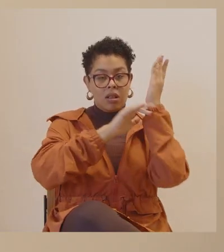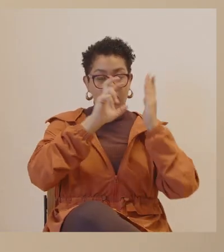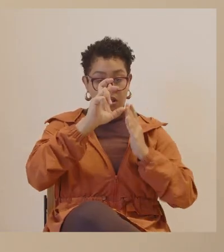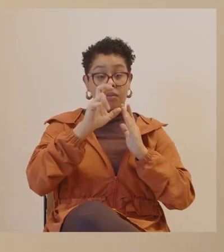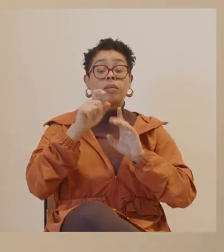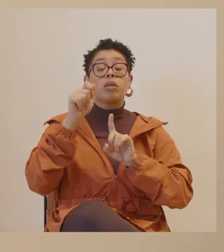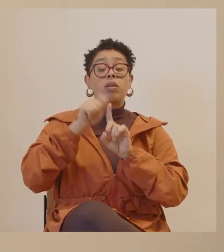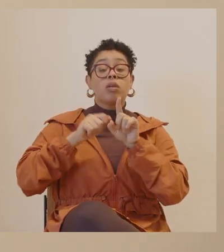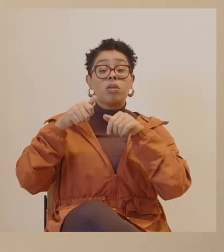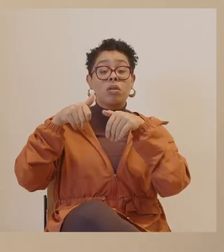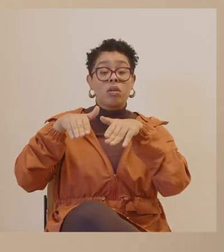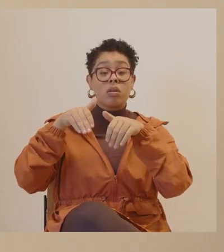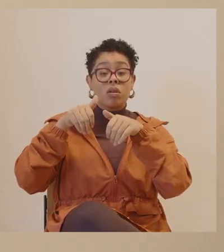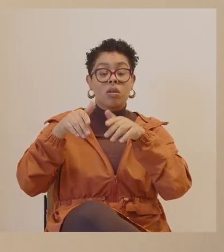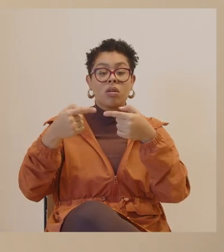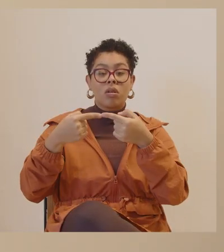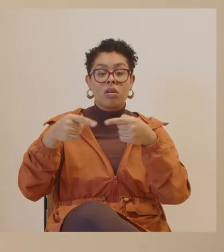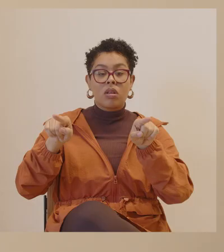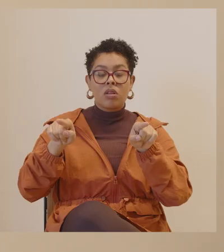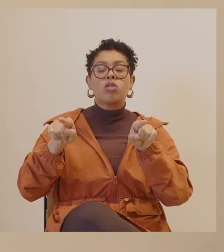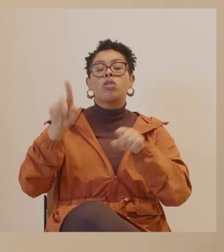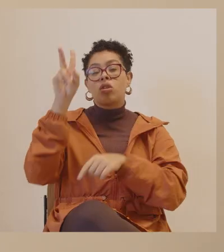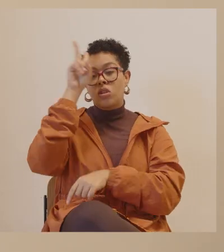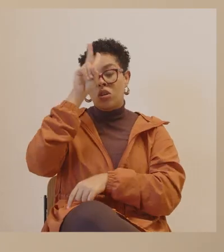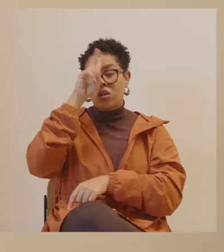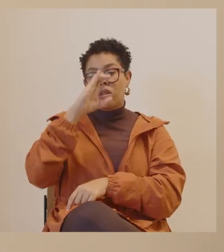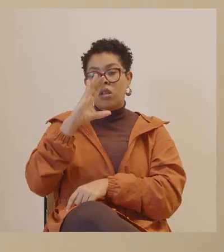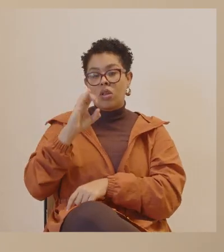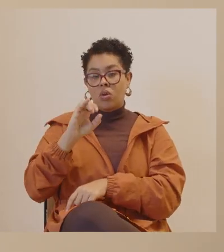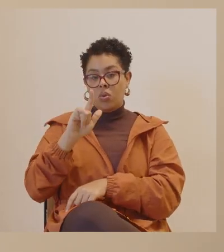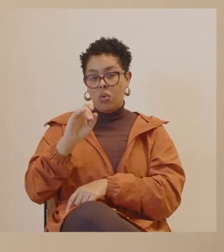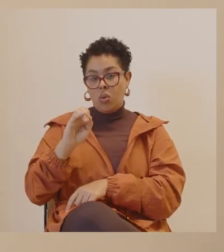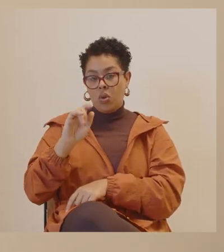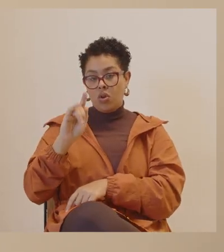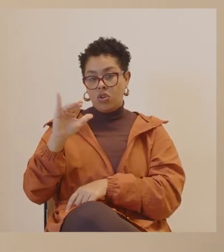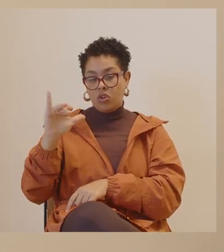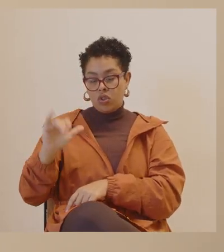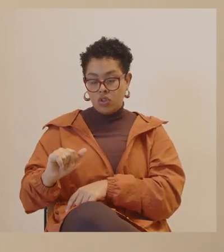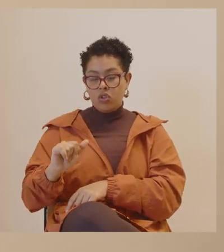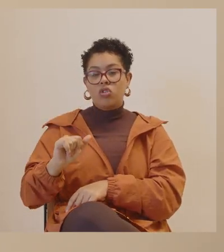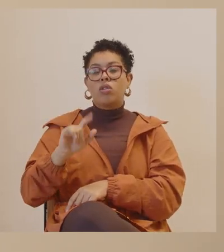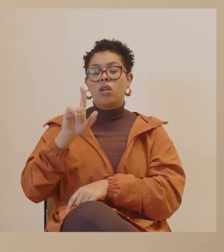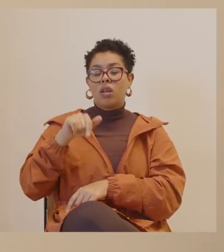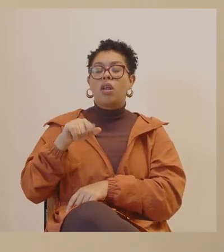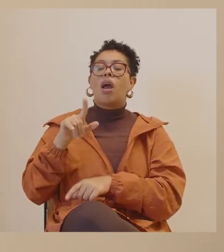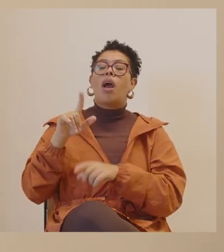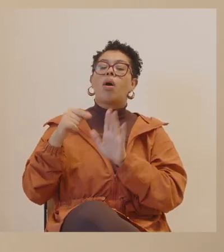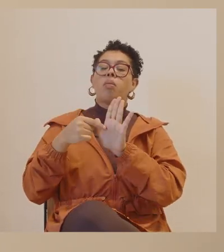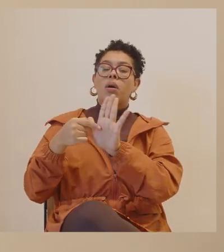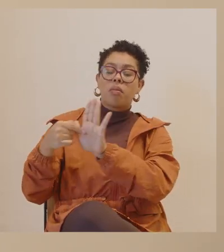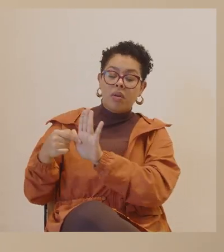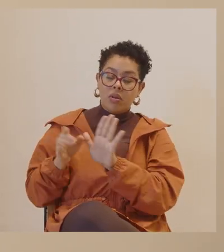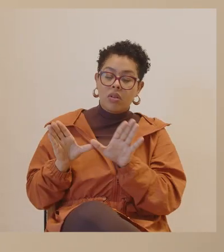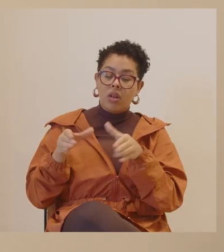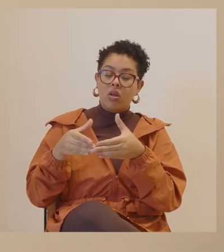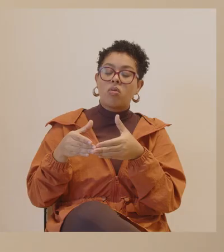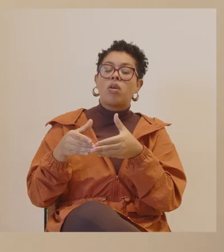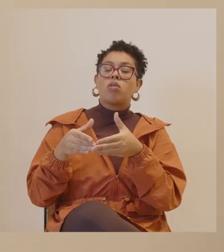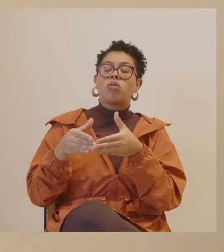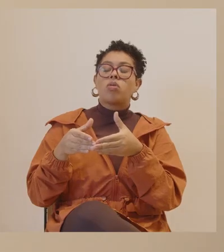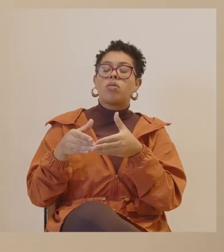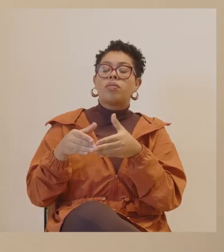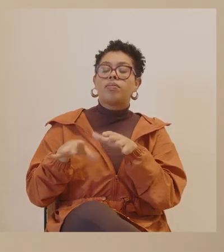abre a exposição coletiva Histórias da Ecologia. Todo ano o MASP faz uma exposição coletiva dedicada ao eixo